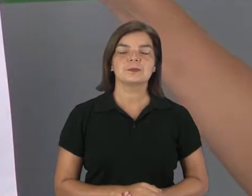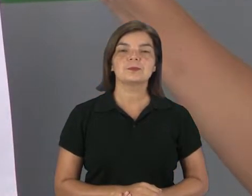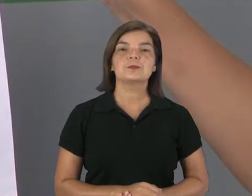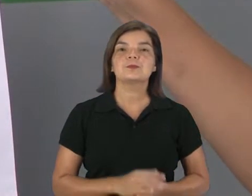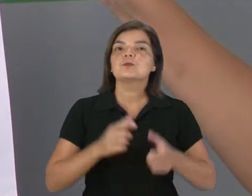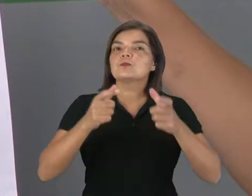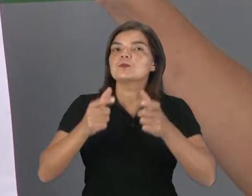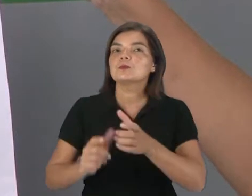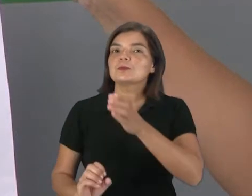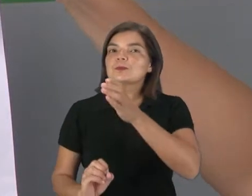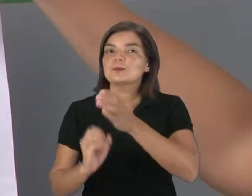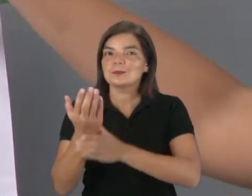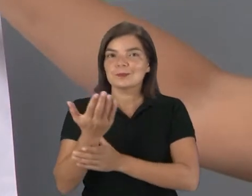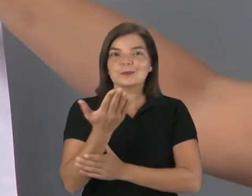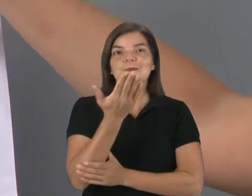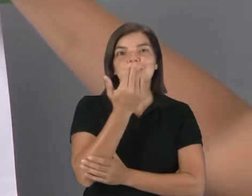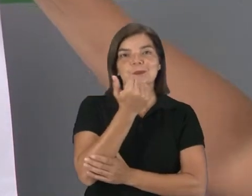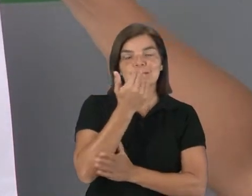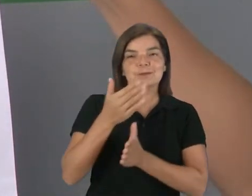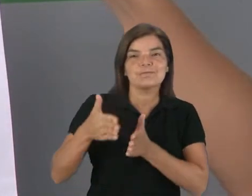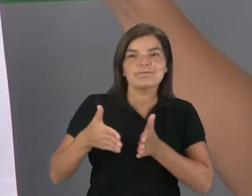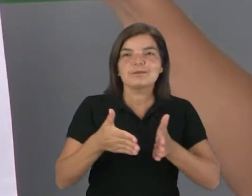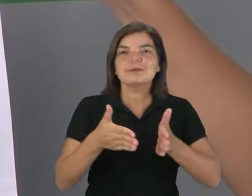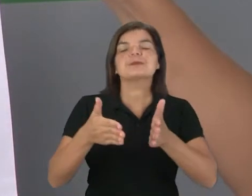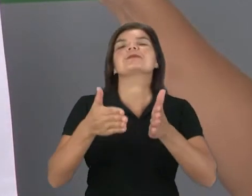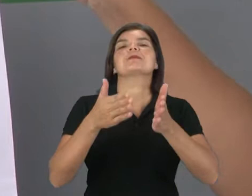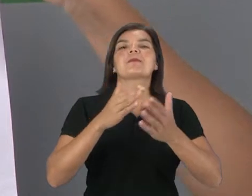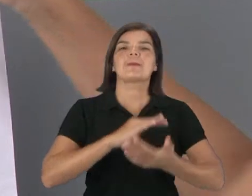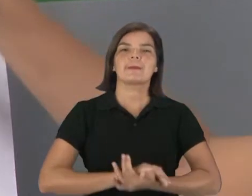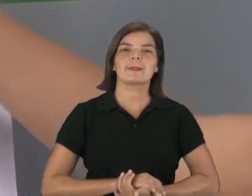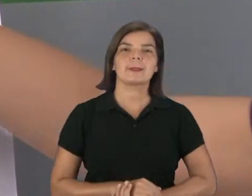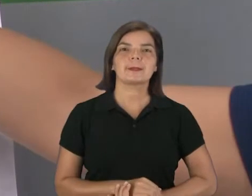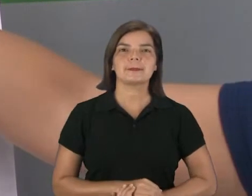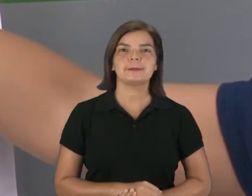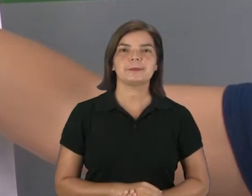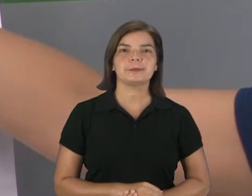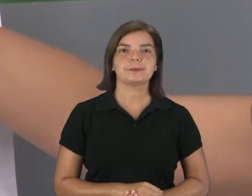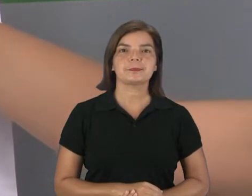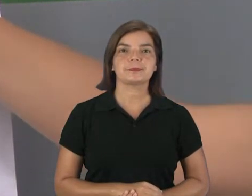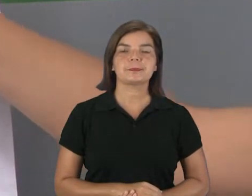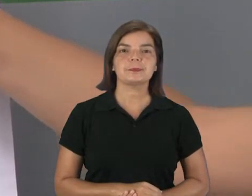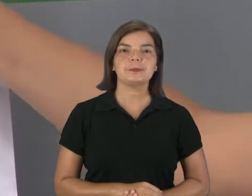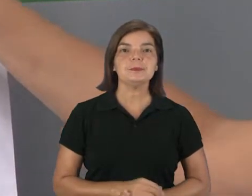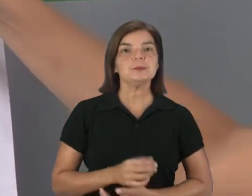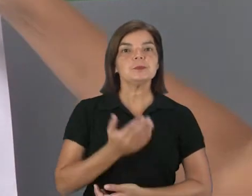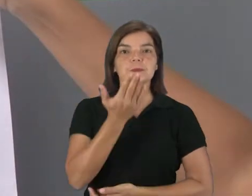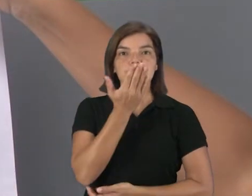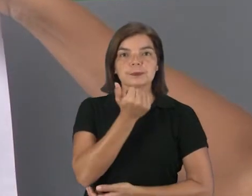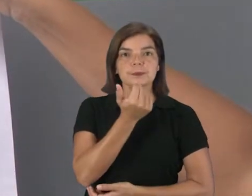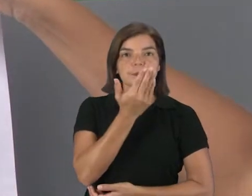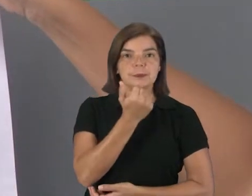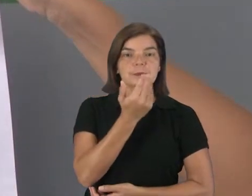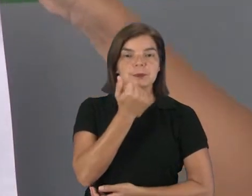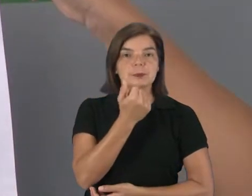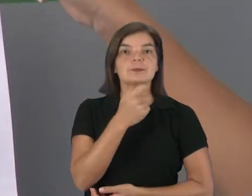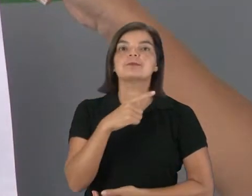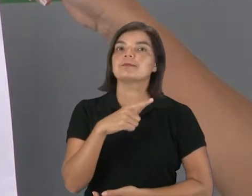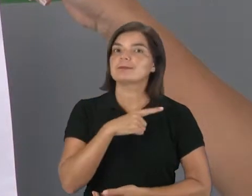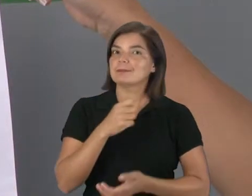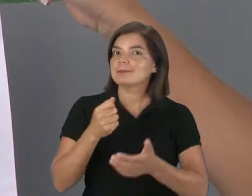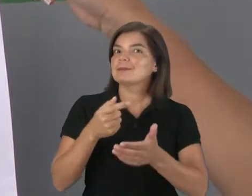Percurso dos alimentos. Percurso dos alimentos. Os alimentos que